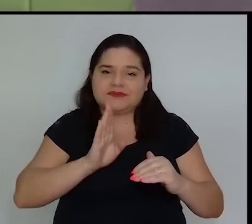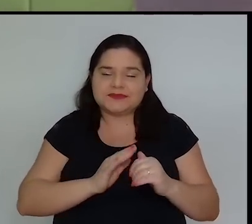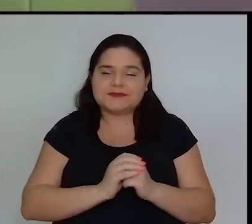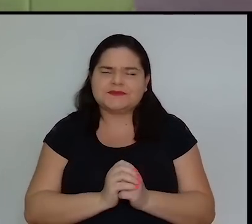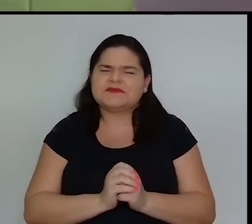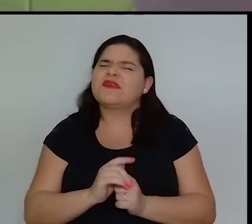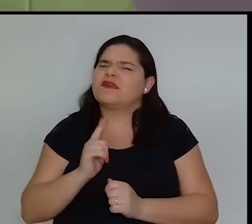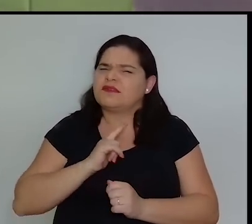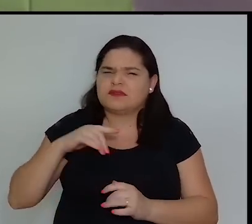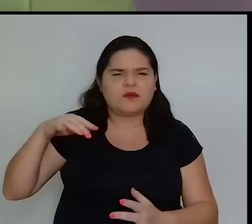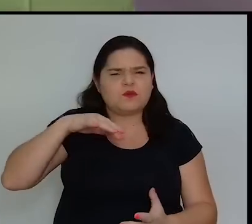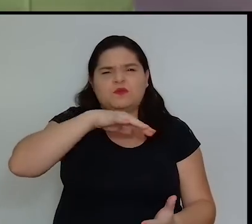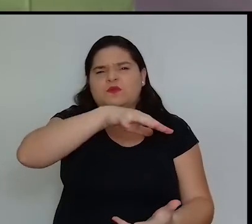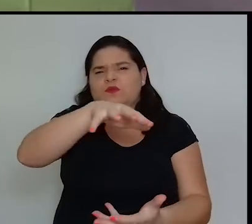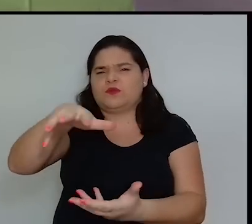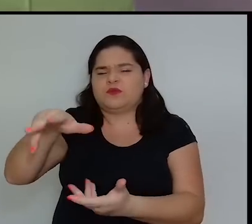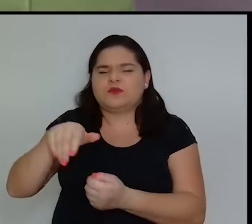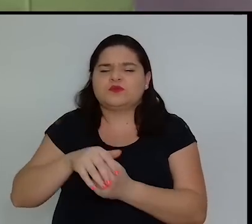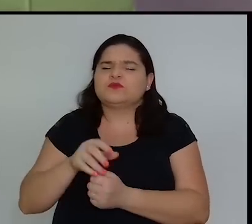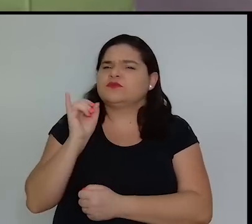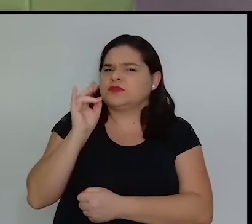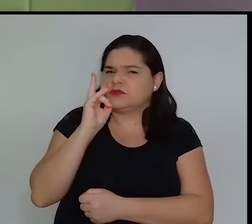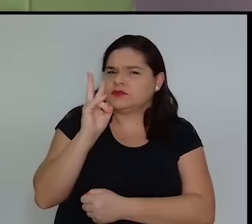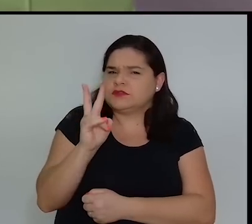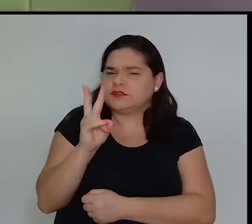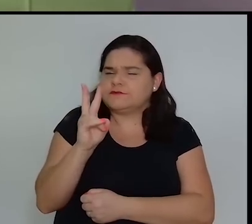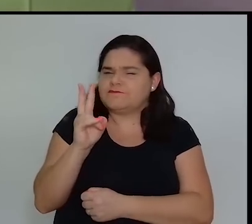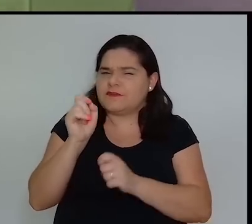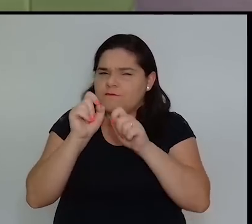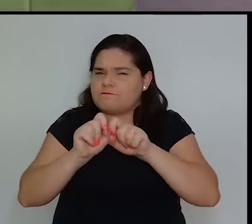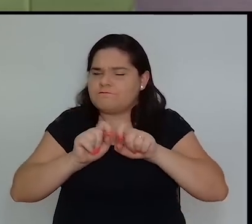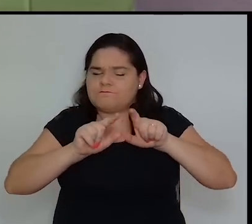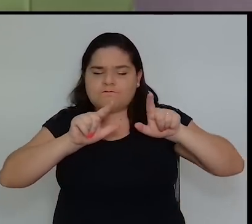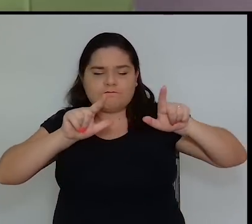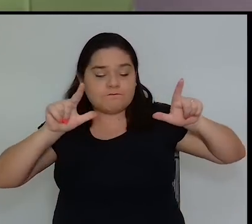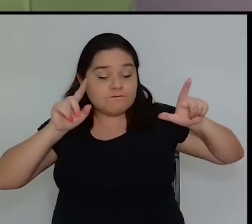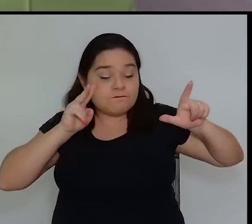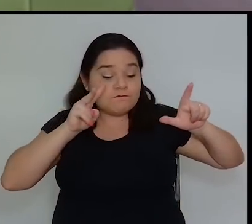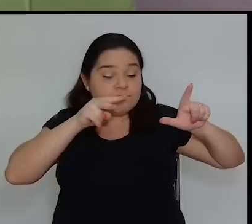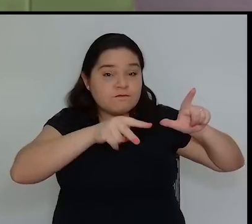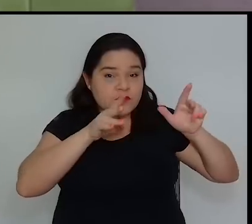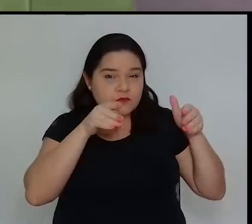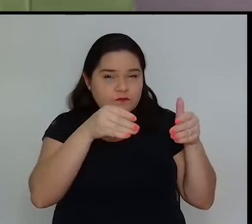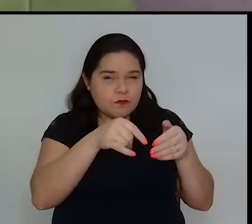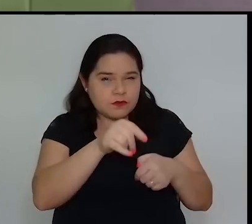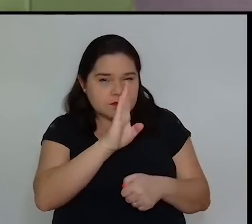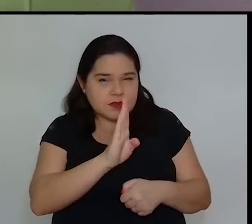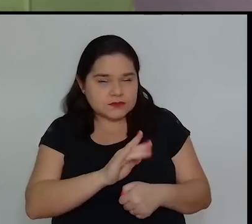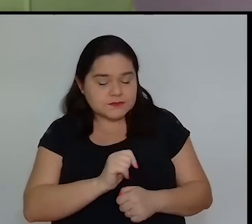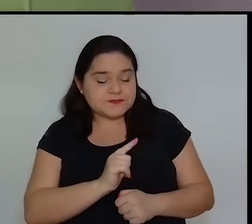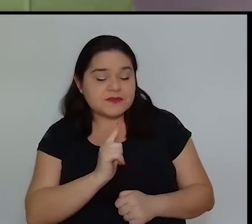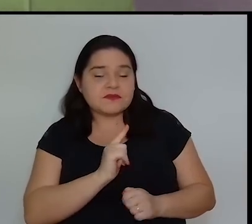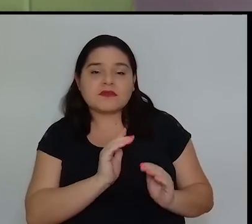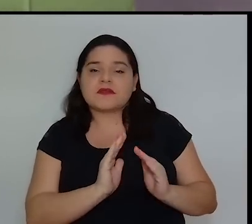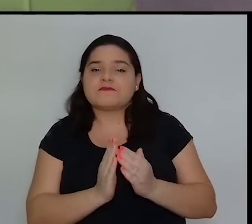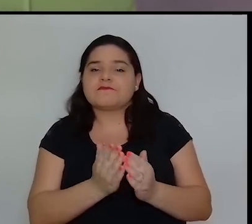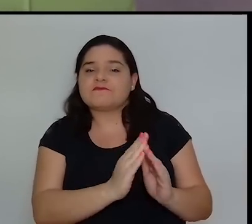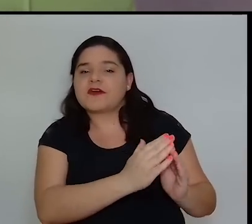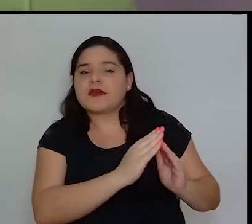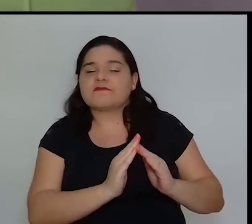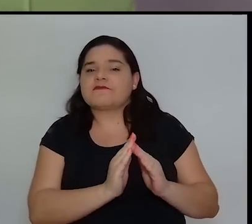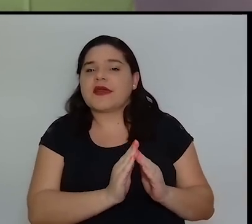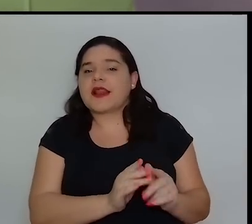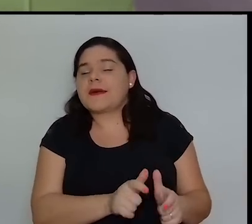existe no mundo inteiro se a gente dá uma lupa aqui para o Brasil o que que a gente tem a gente tem a favela sendo formada